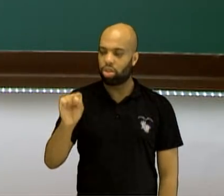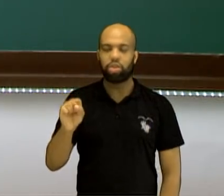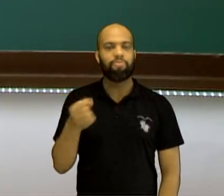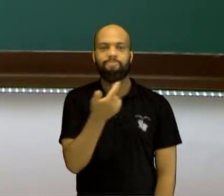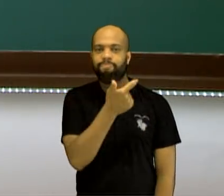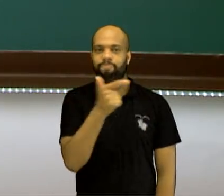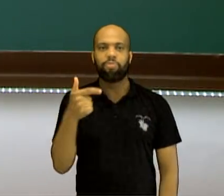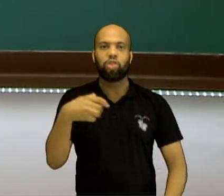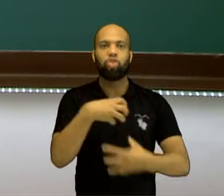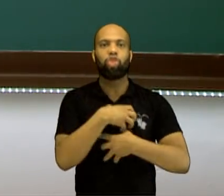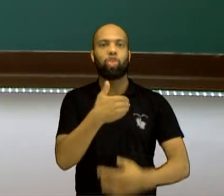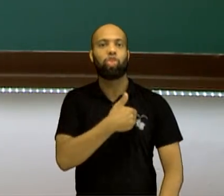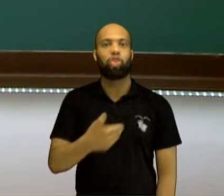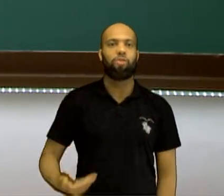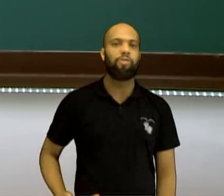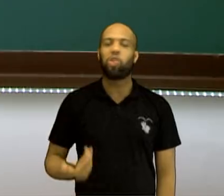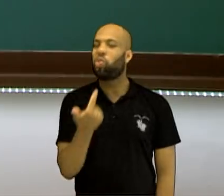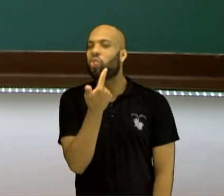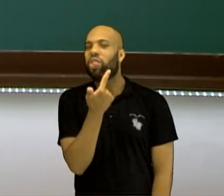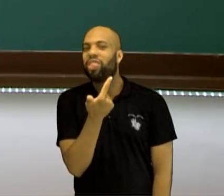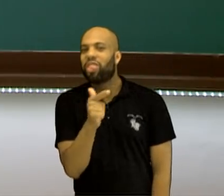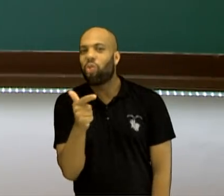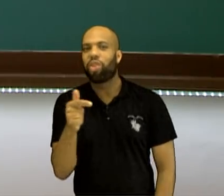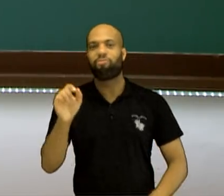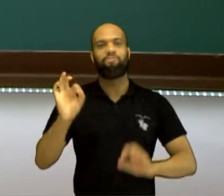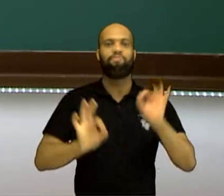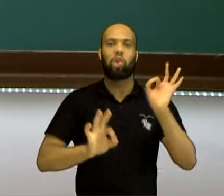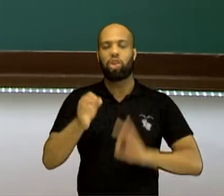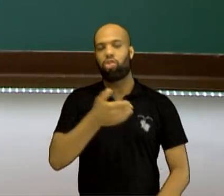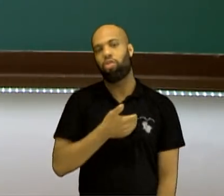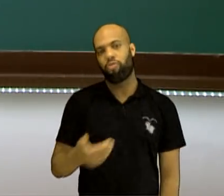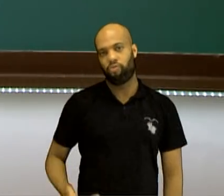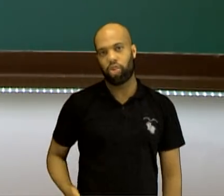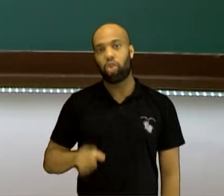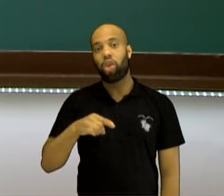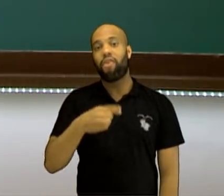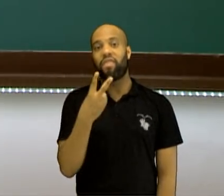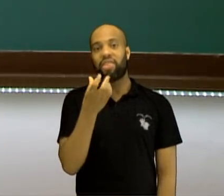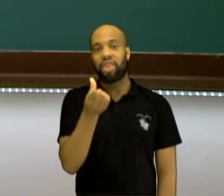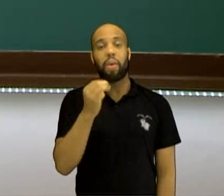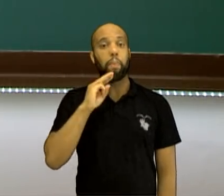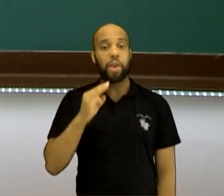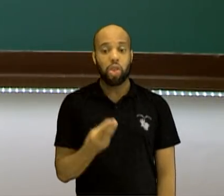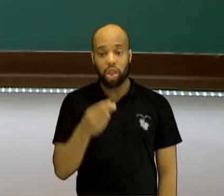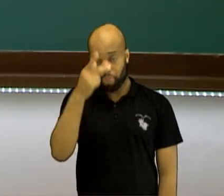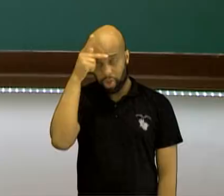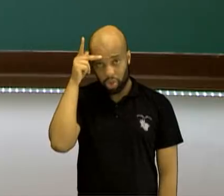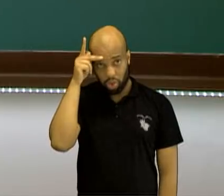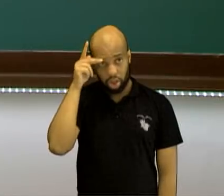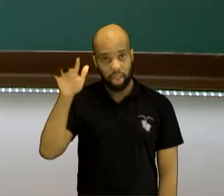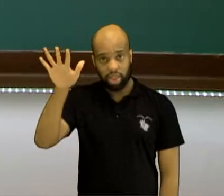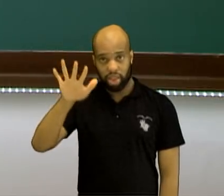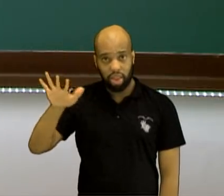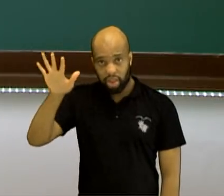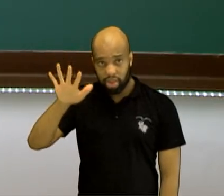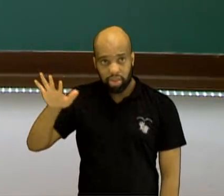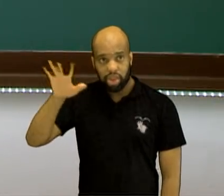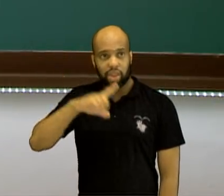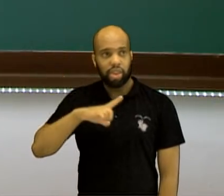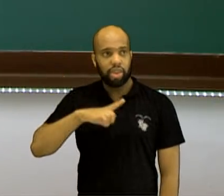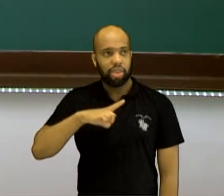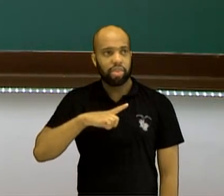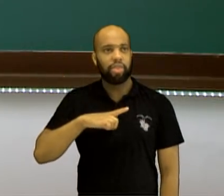eles não têm uma forma de governo, não têm uma organização. Então são 26 milhões de pessoas que ocupam um território aqui quase